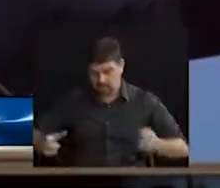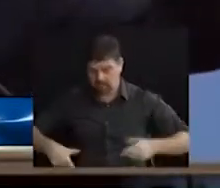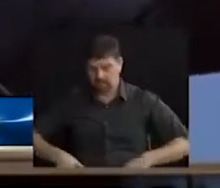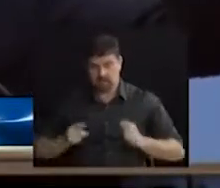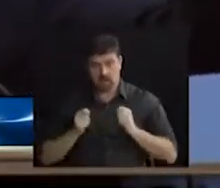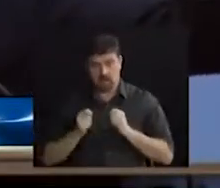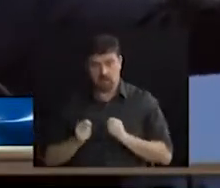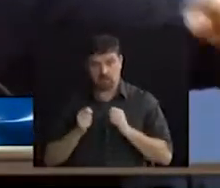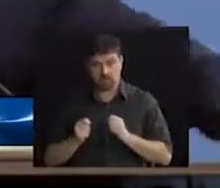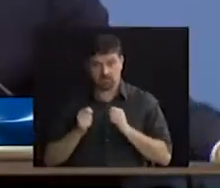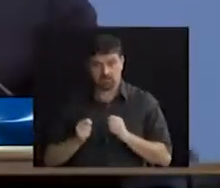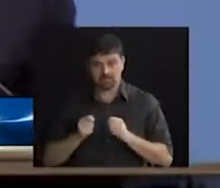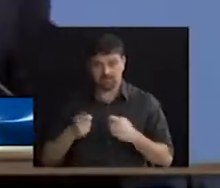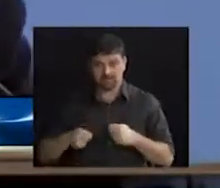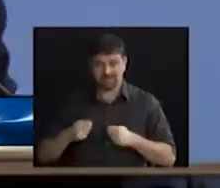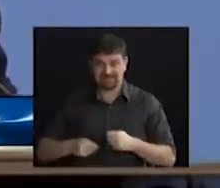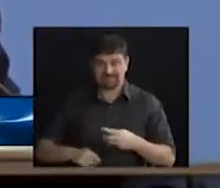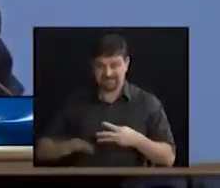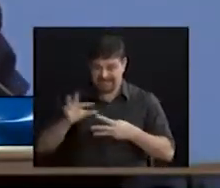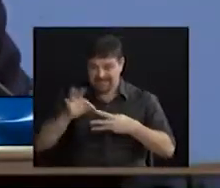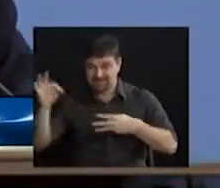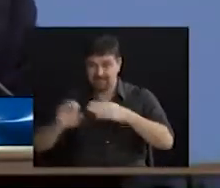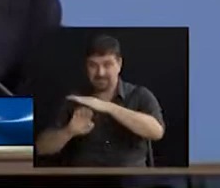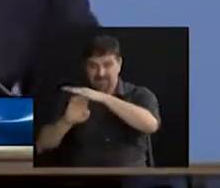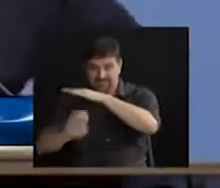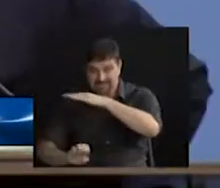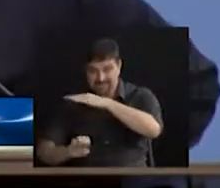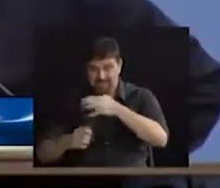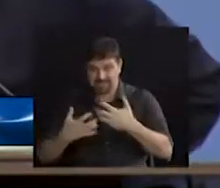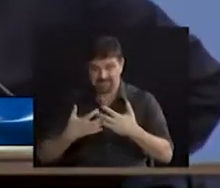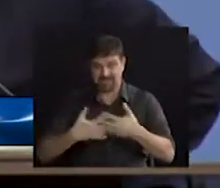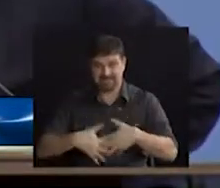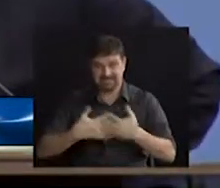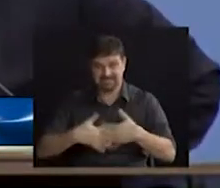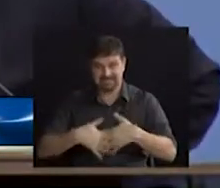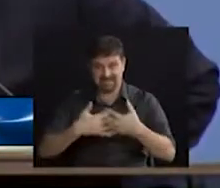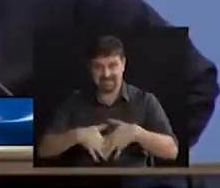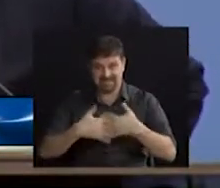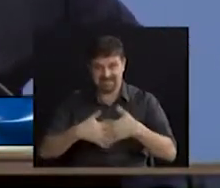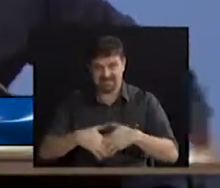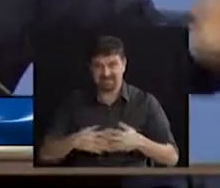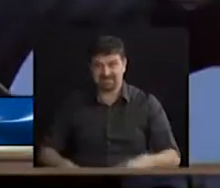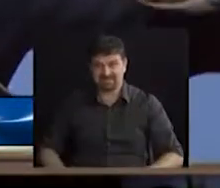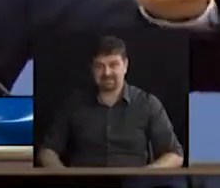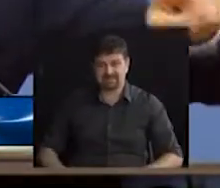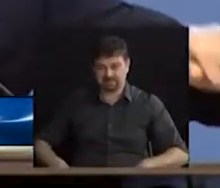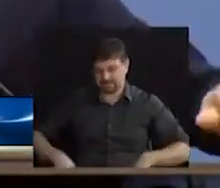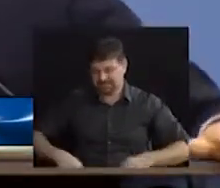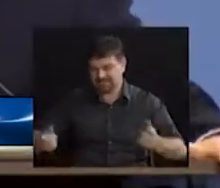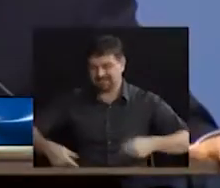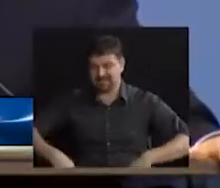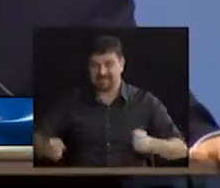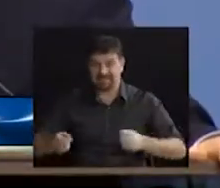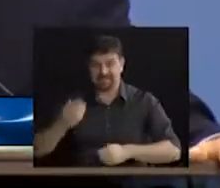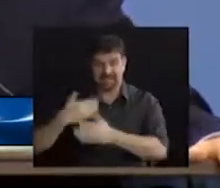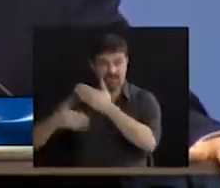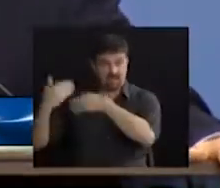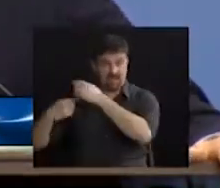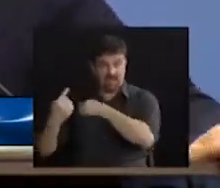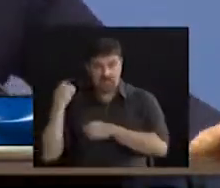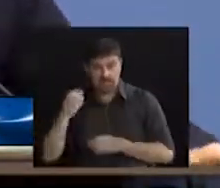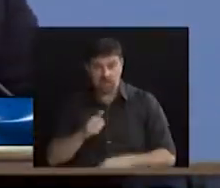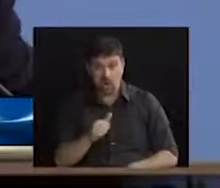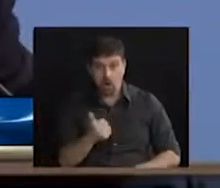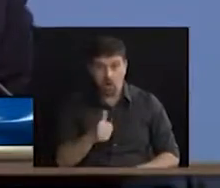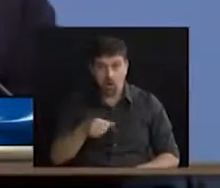precisa cancelar essa licitação das máquinas, que se gastava antes 11 milhões de locação de máquinas por